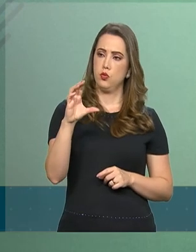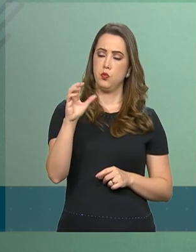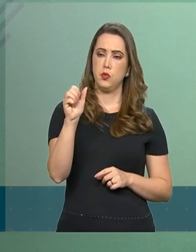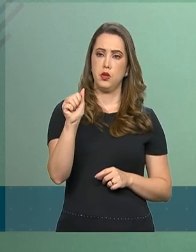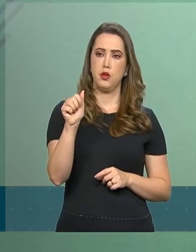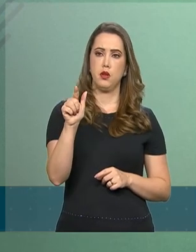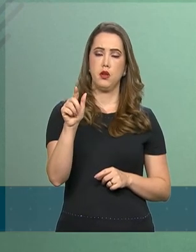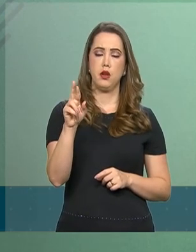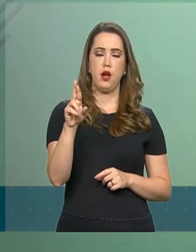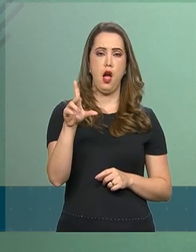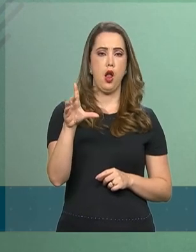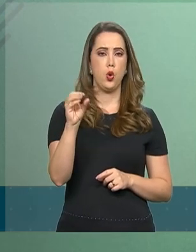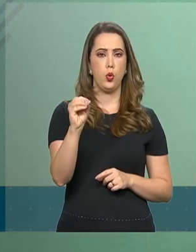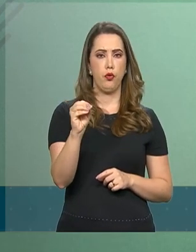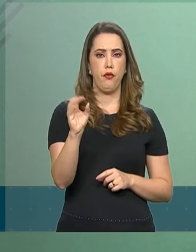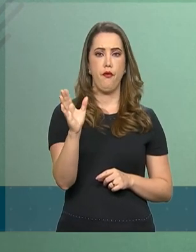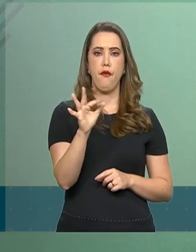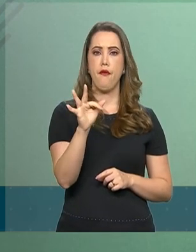do cerimonial